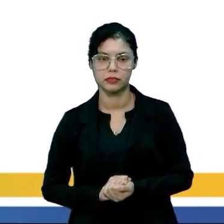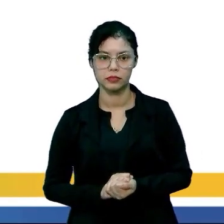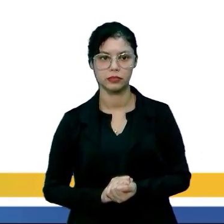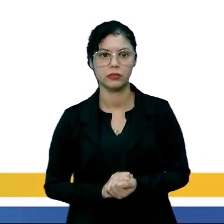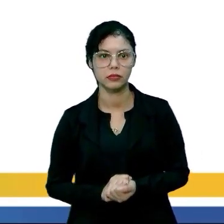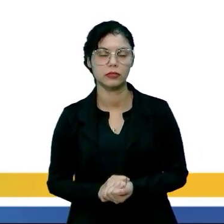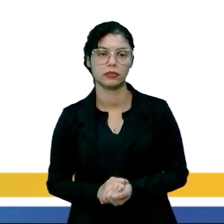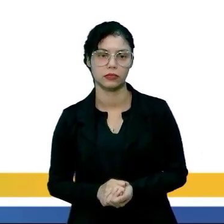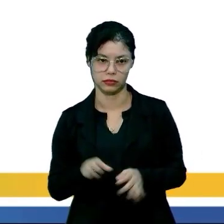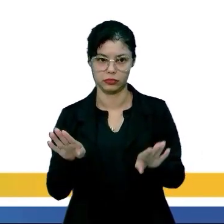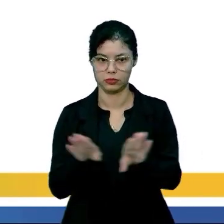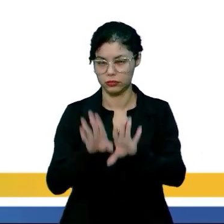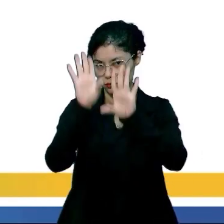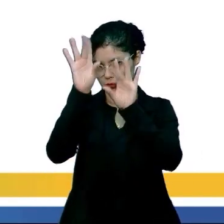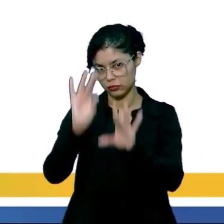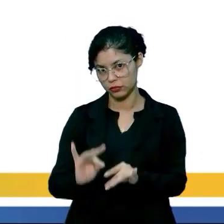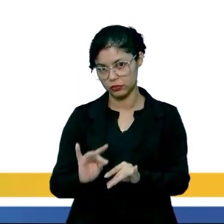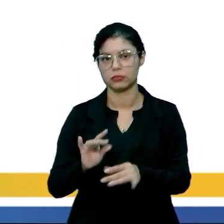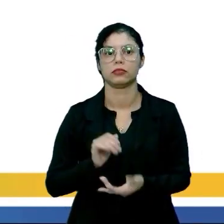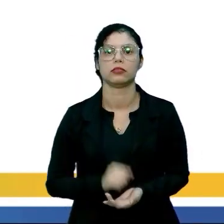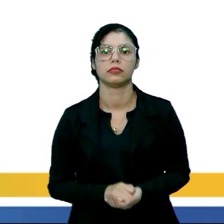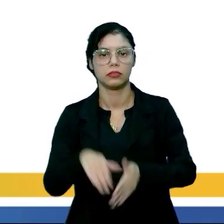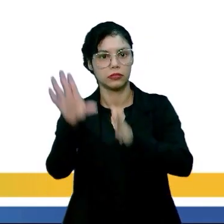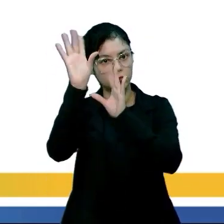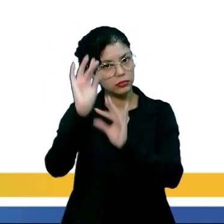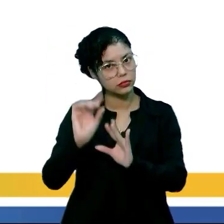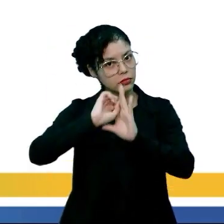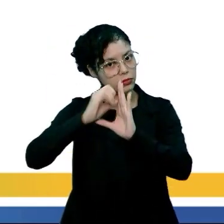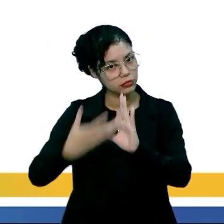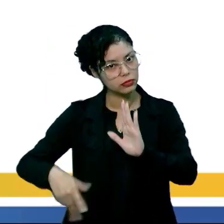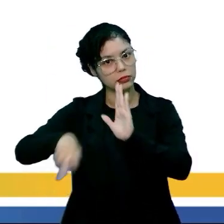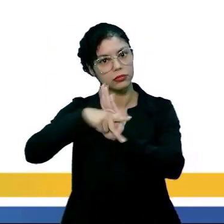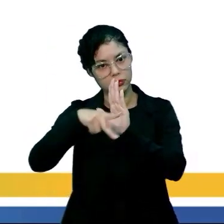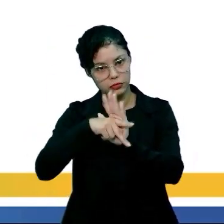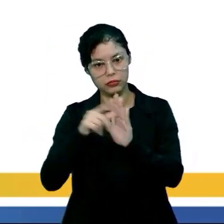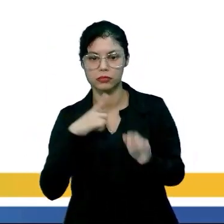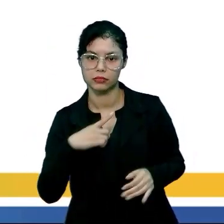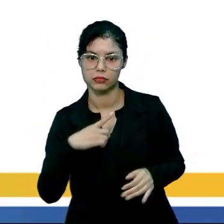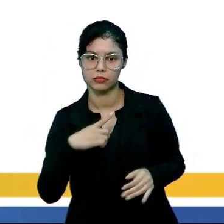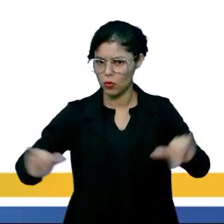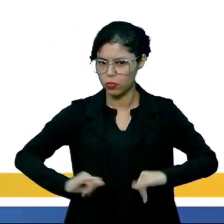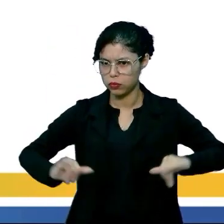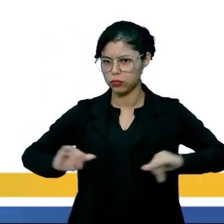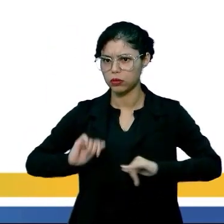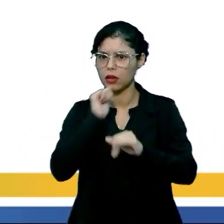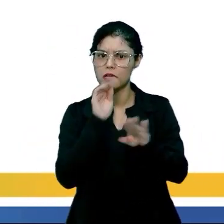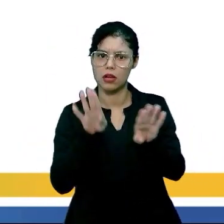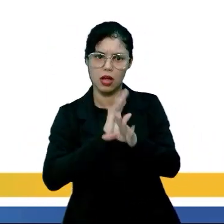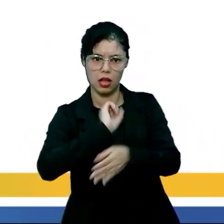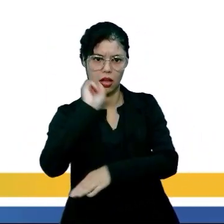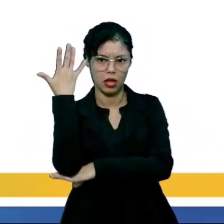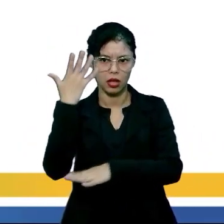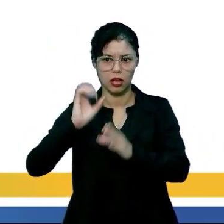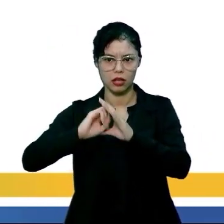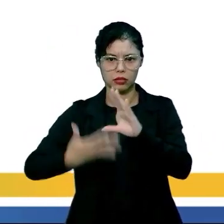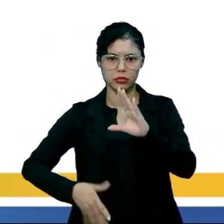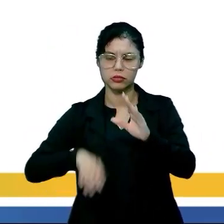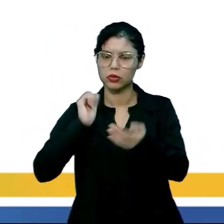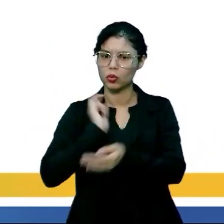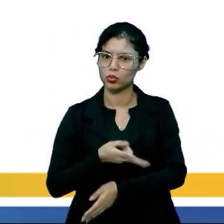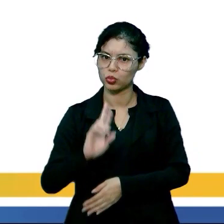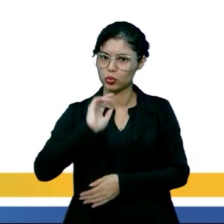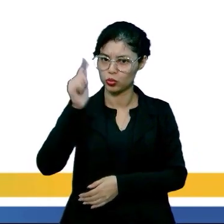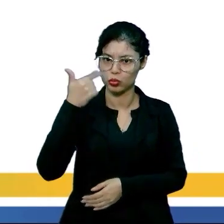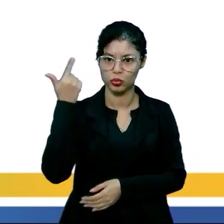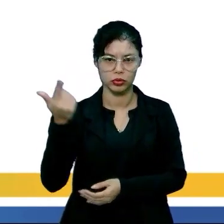Isso é uma modificação. E detalhe, pessoal, cada característica que a planta sofre, essa característica se mantém